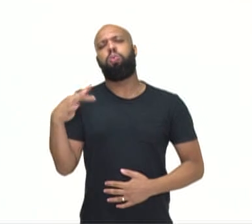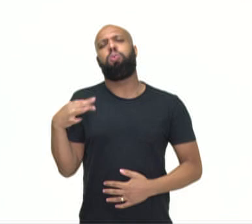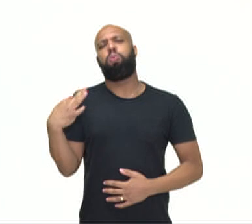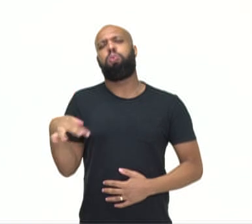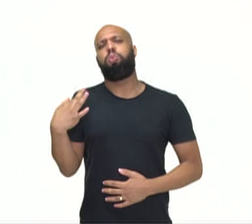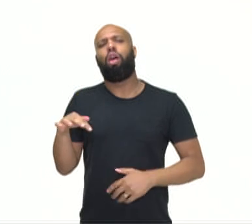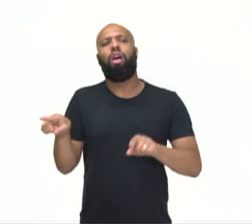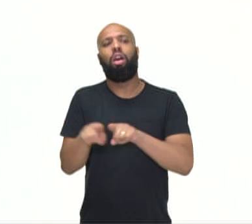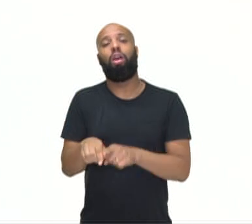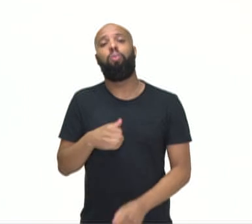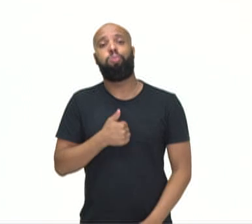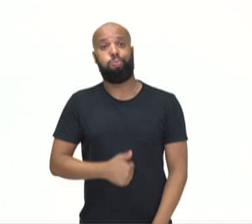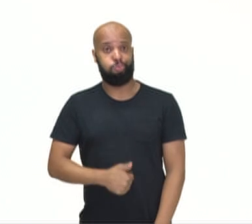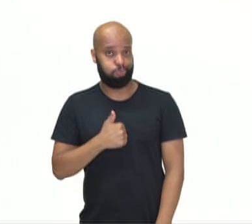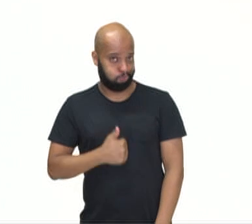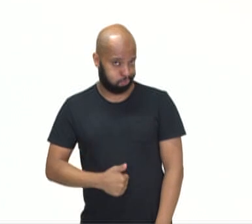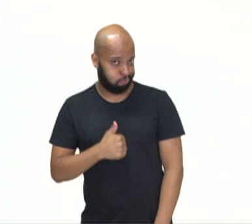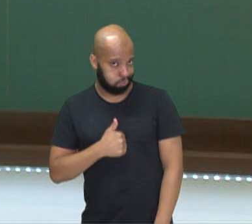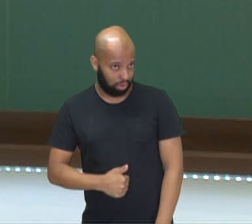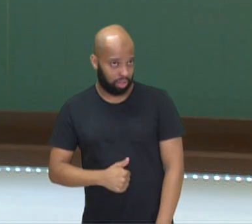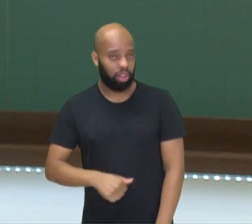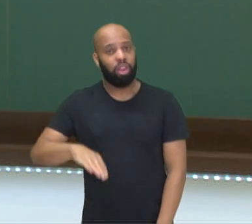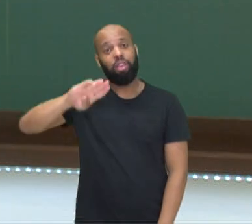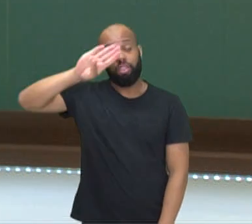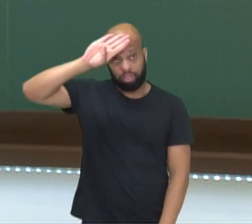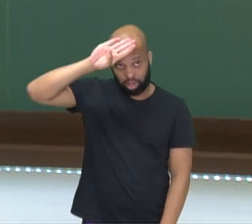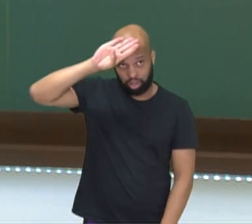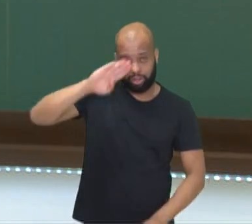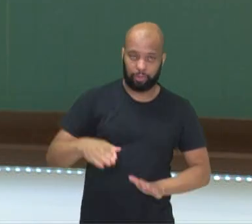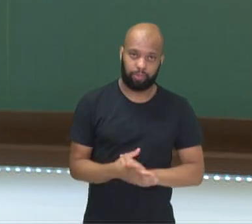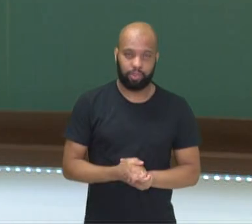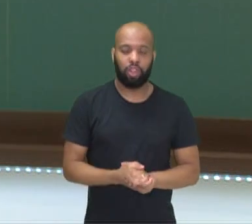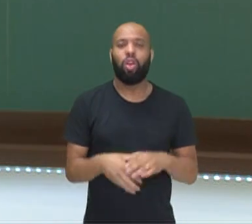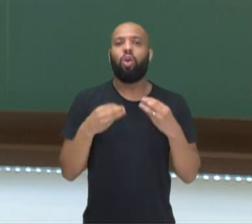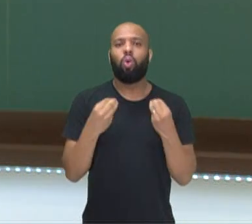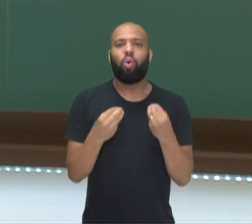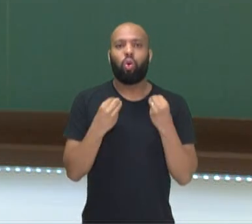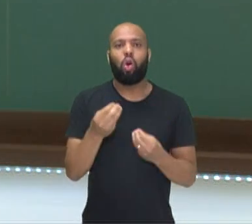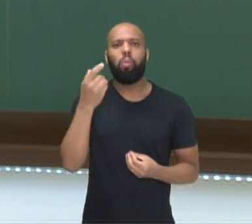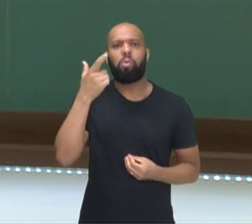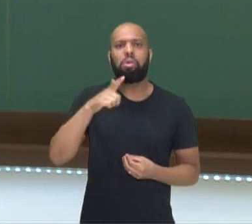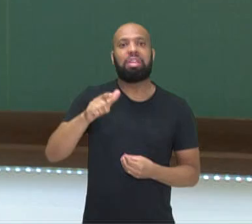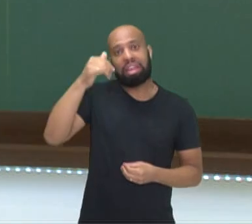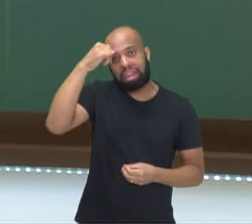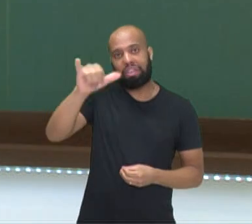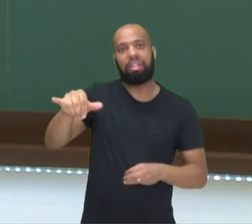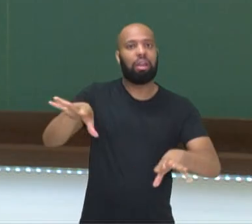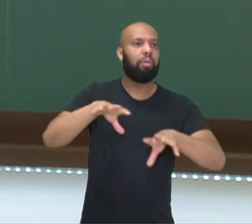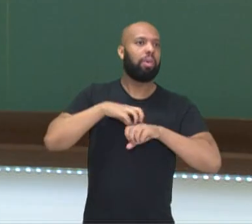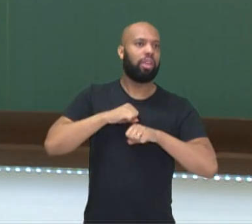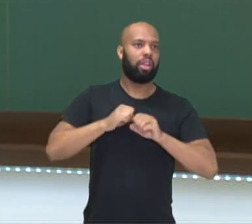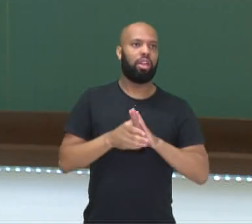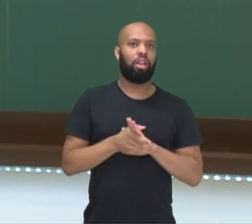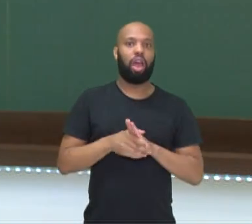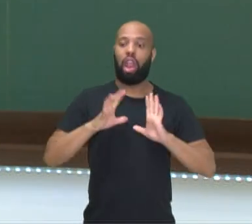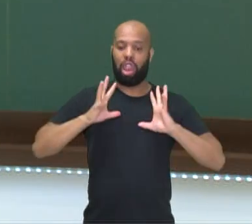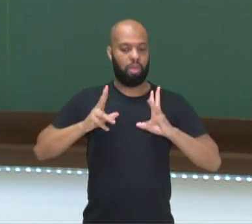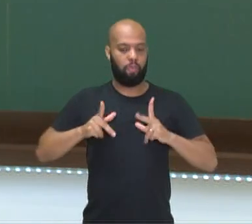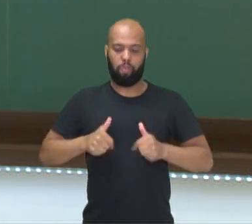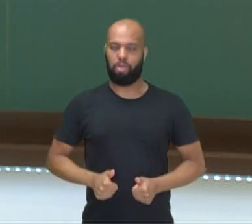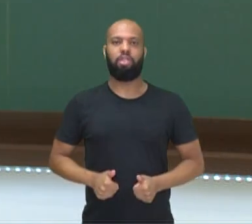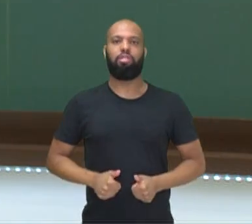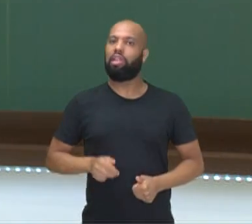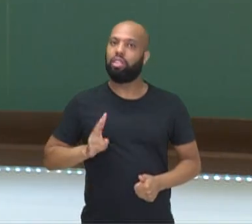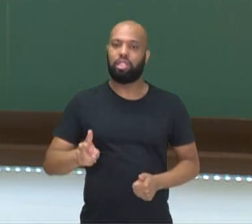barriga, diarreia, febre. Então, como que a gente pode eliminar, evitar isso? Higiene.